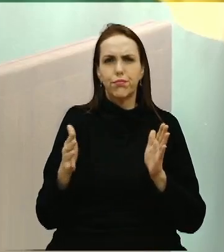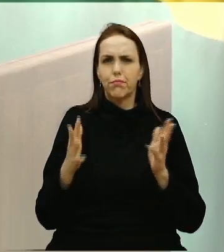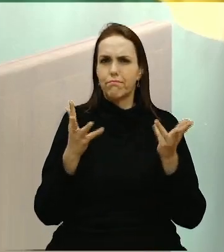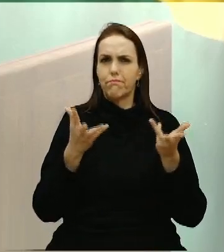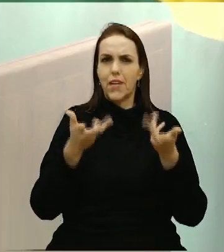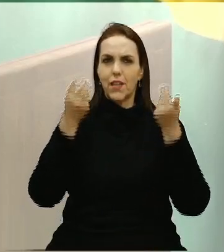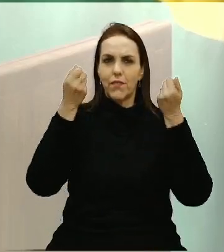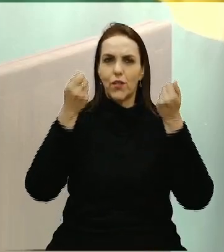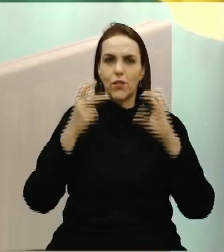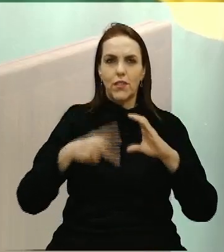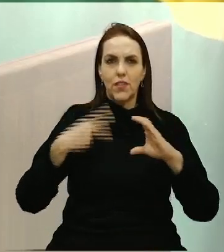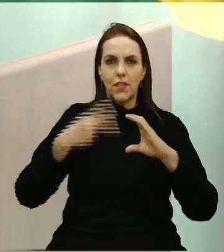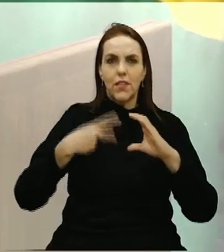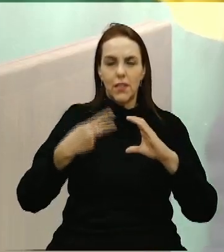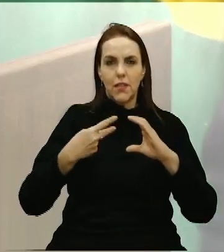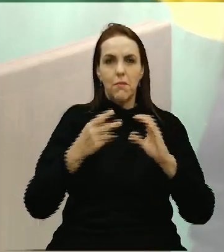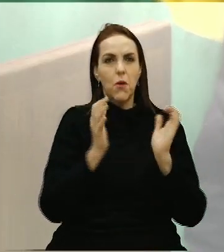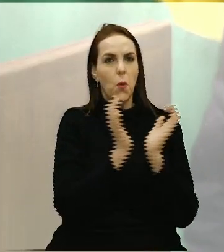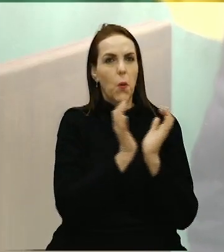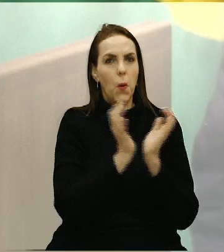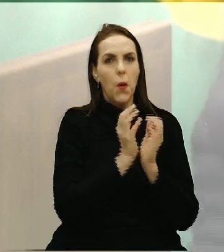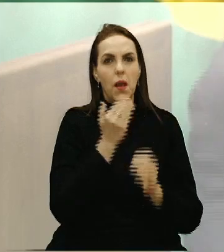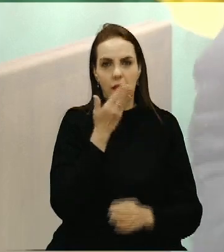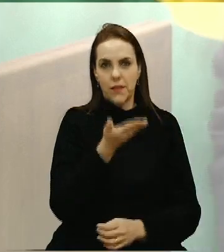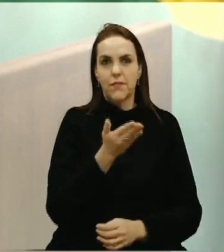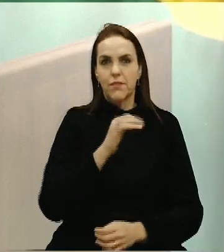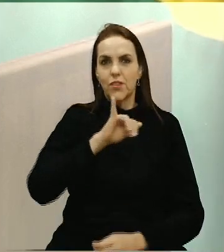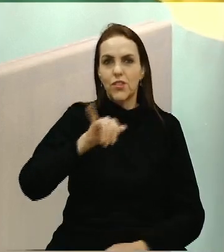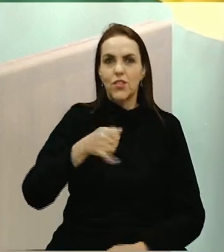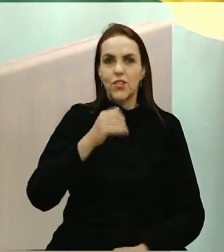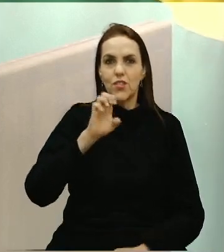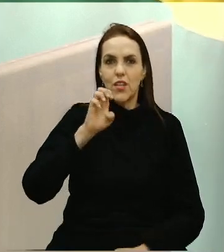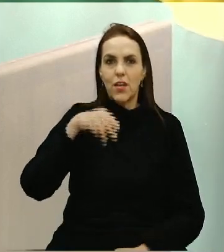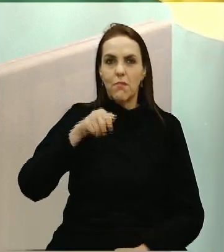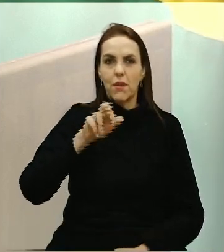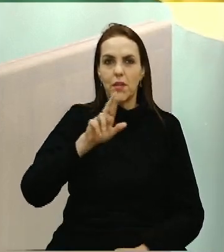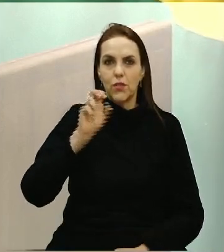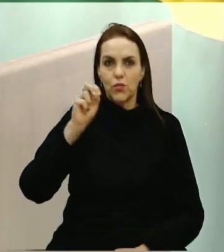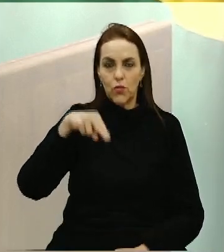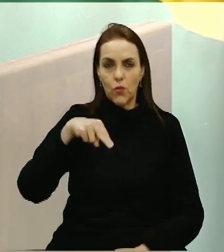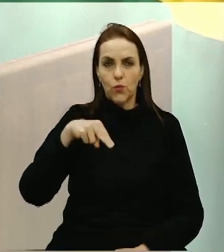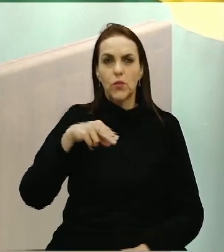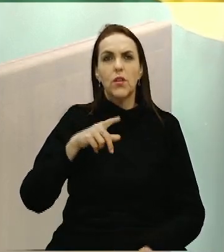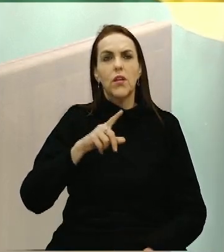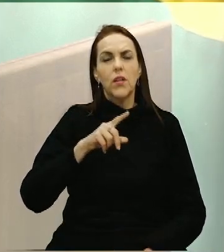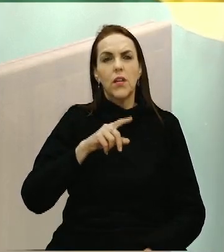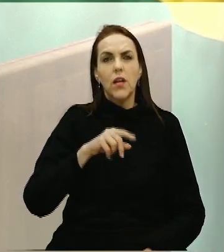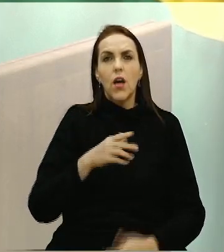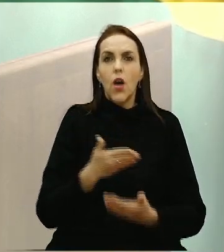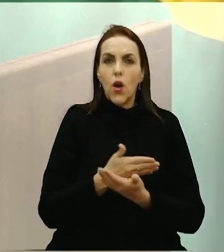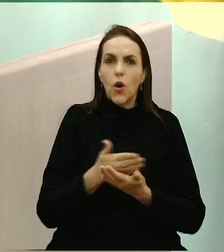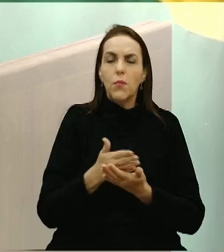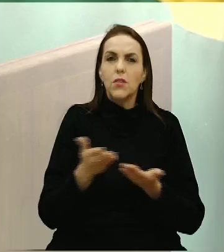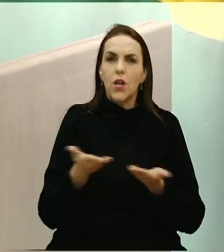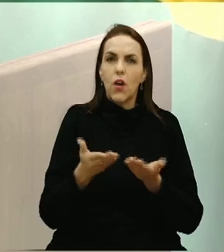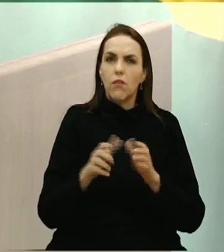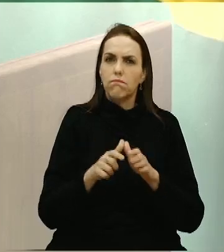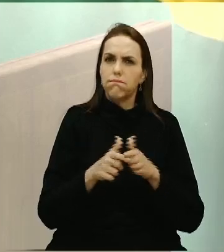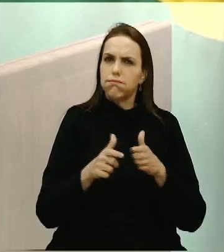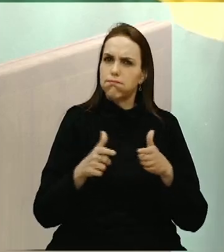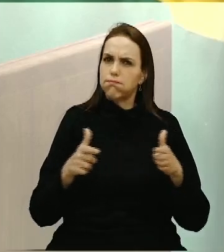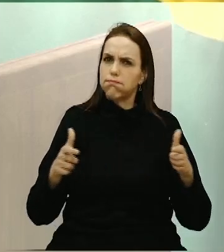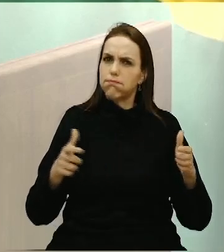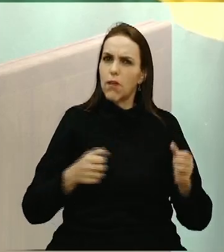colega Gemerson. Uma parte, quando possível. Vem aumentando, crescendo muito o número de